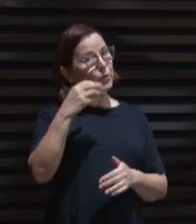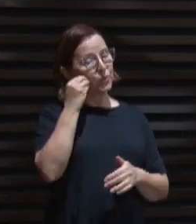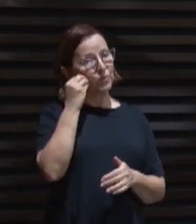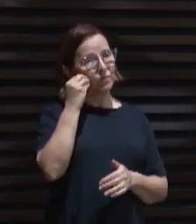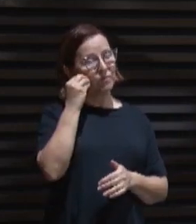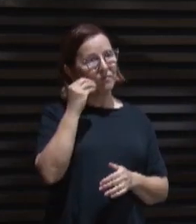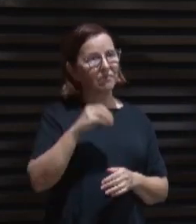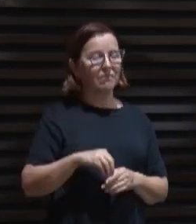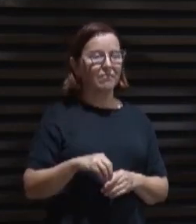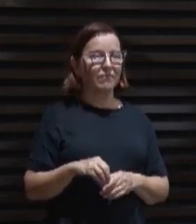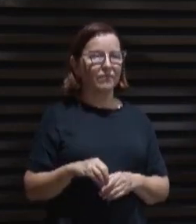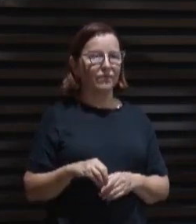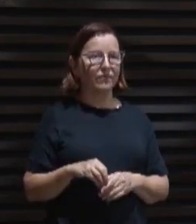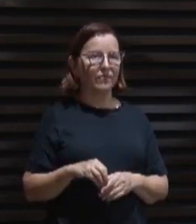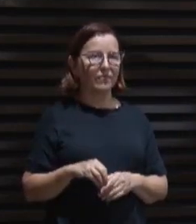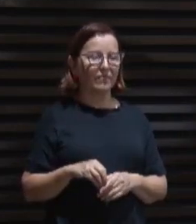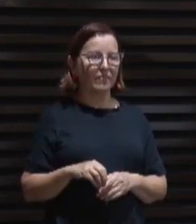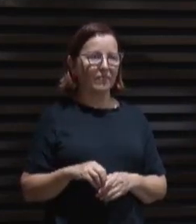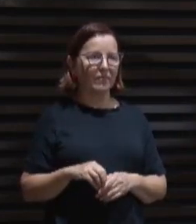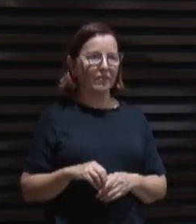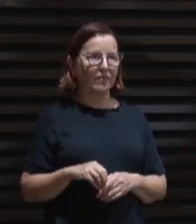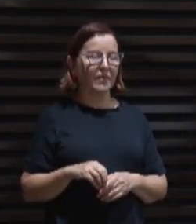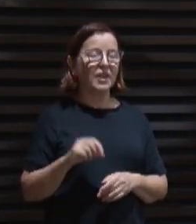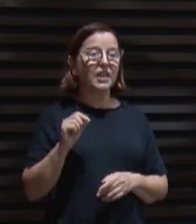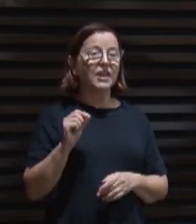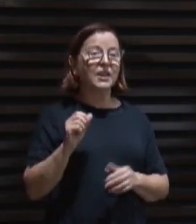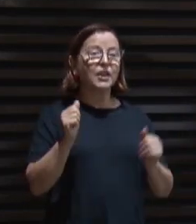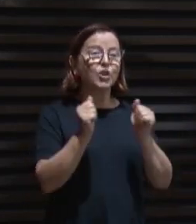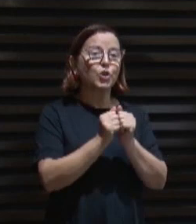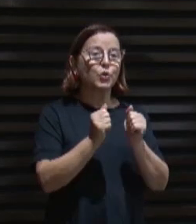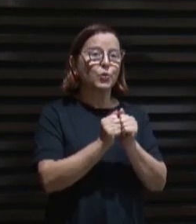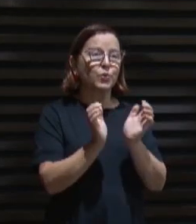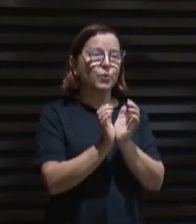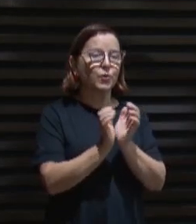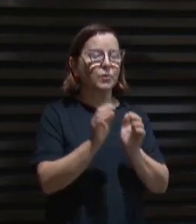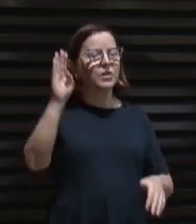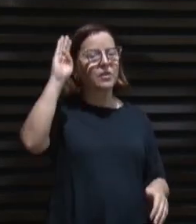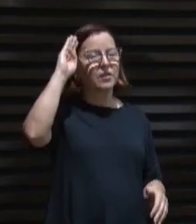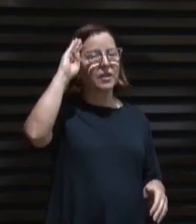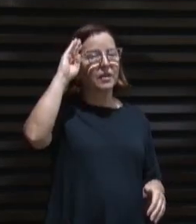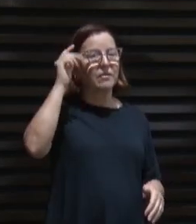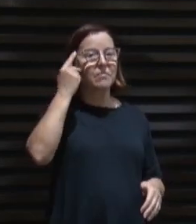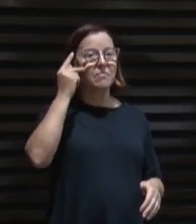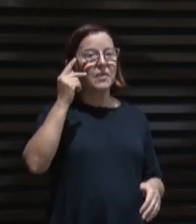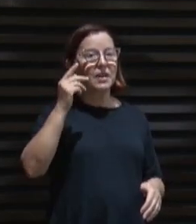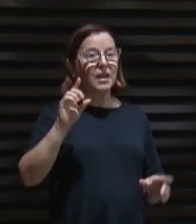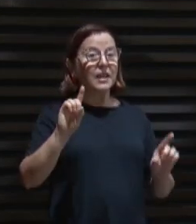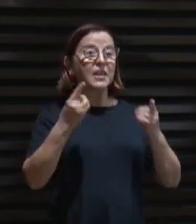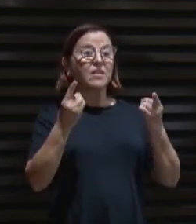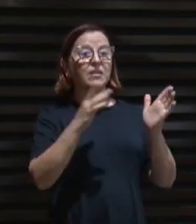Judas. E quem mais estava lá com a escolta junto para defender Jesus?